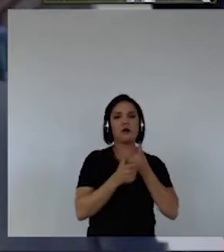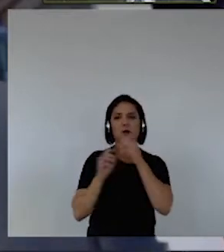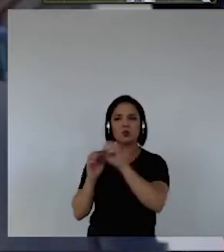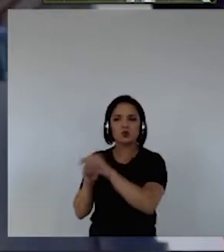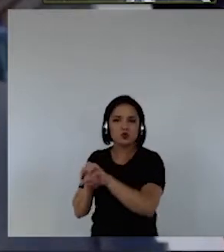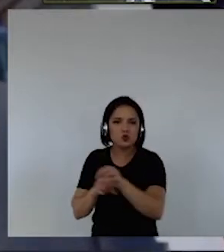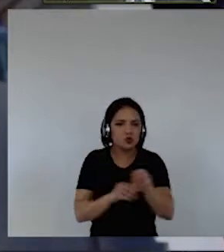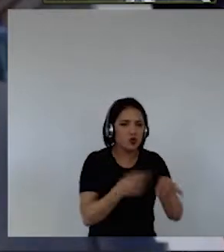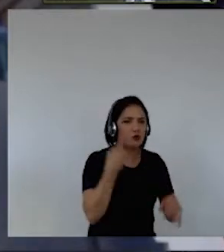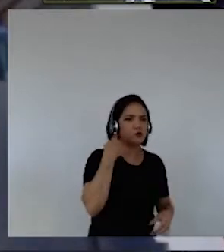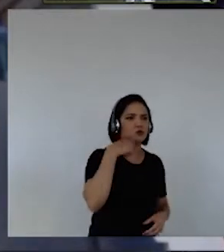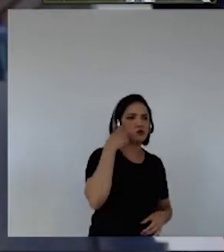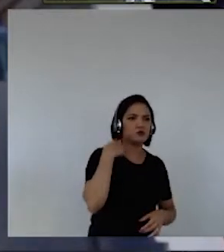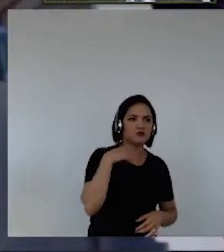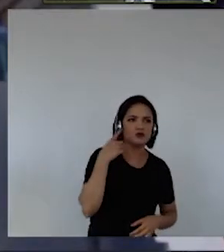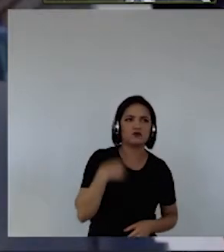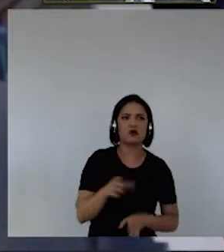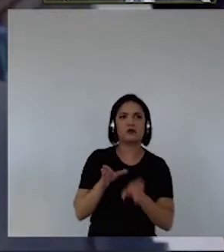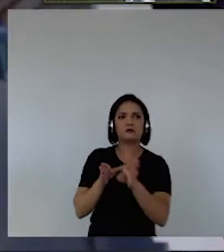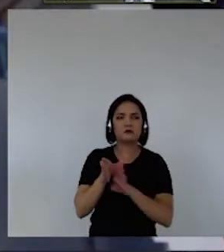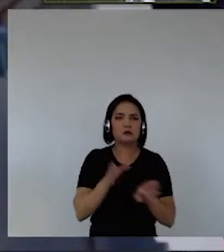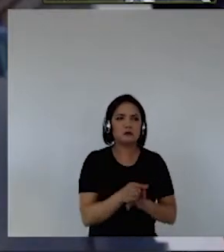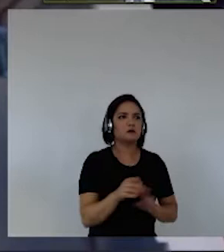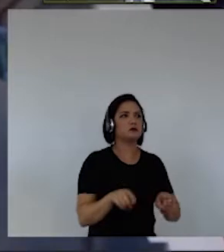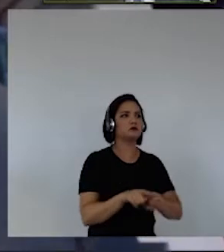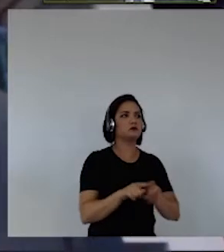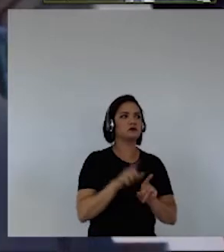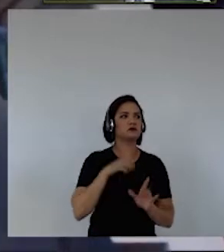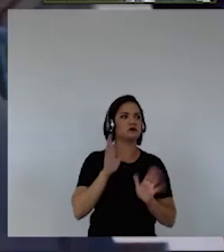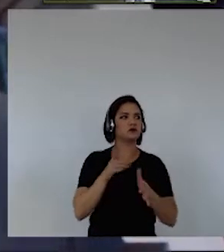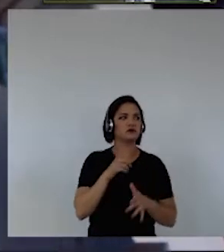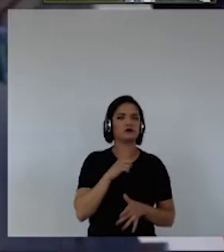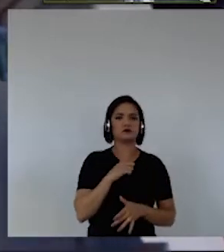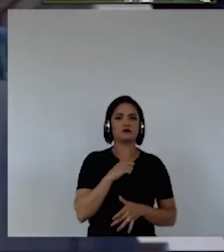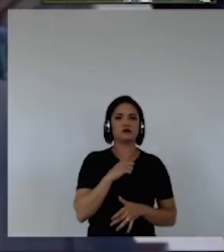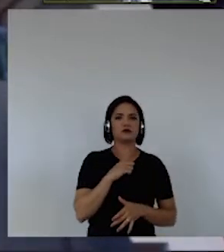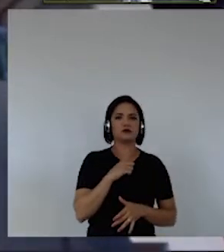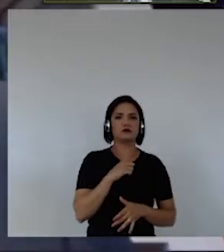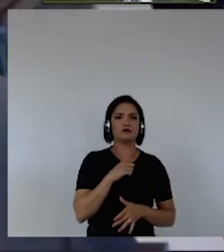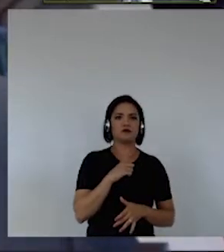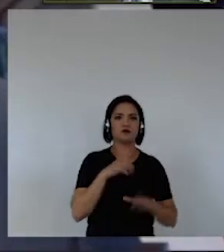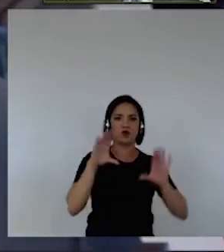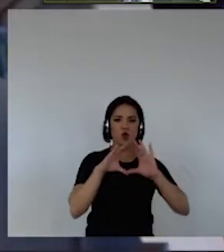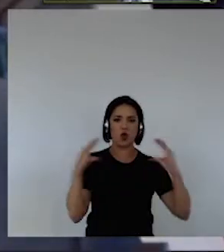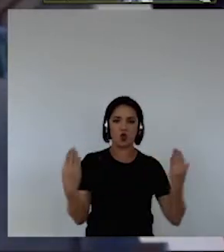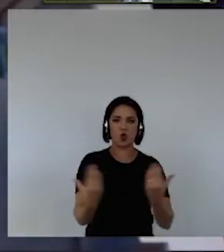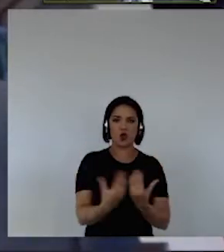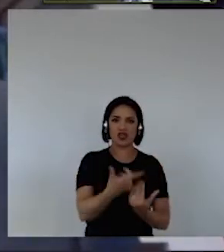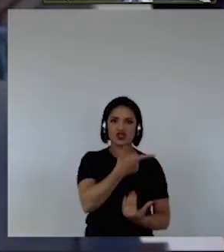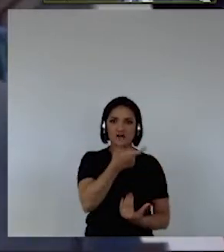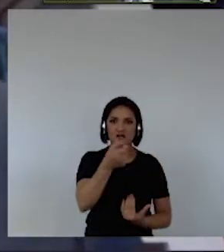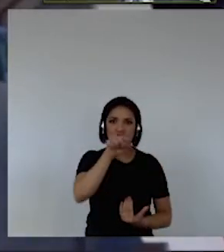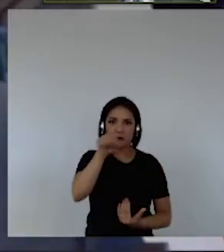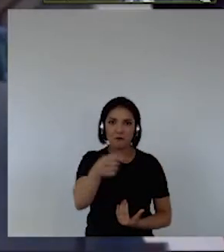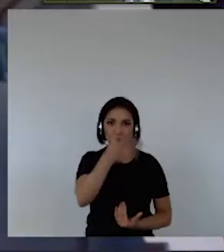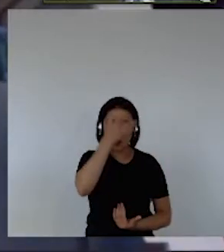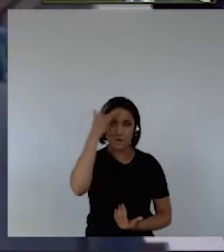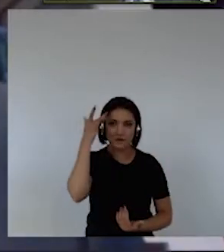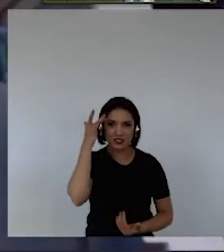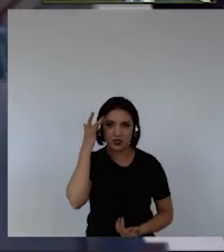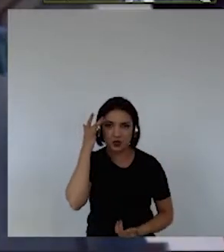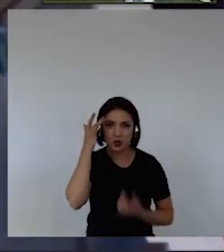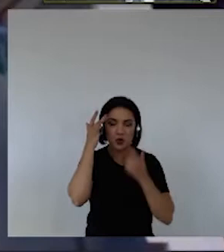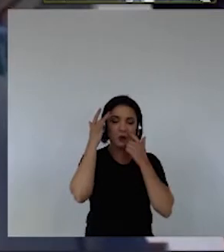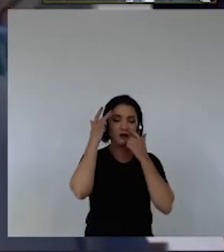mantê-los atualizados, né? Tivemos um congresso de 20 mil pessoas no Dr. Marcos